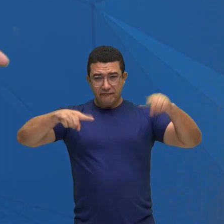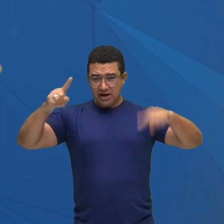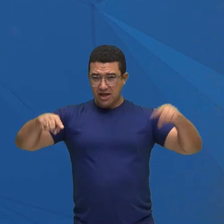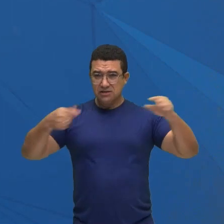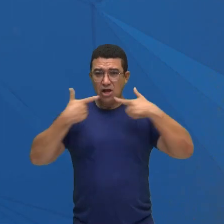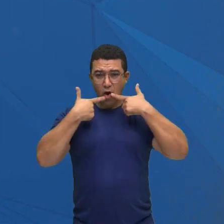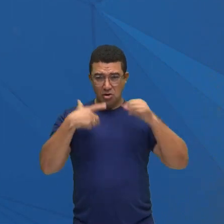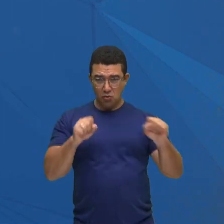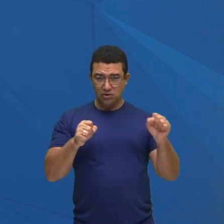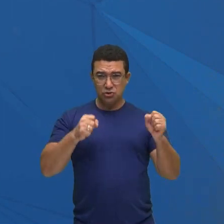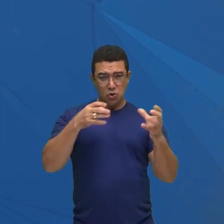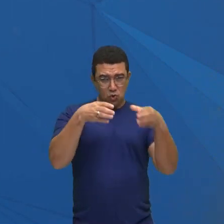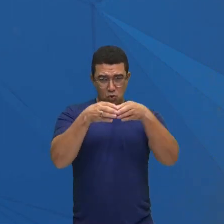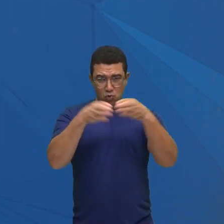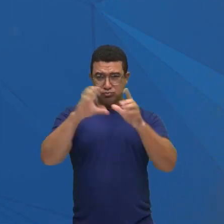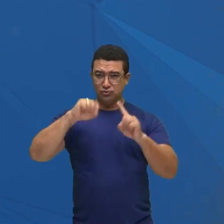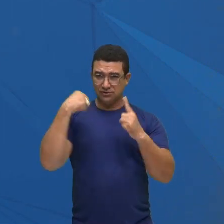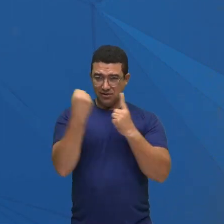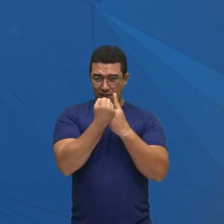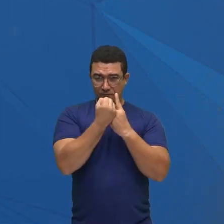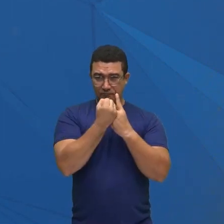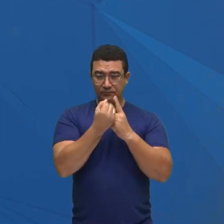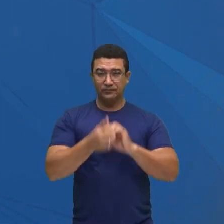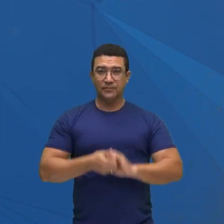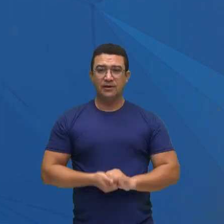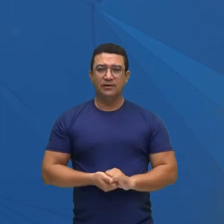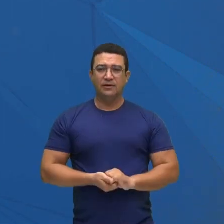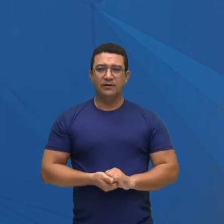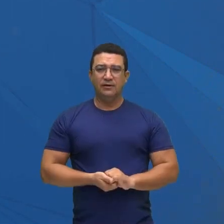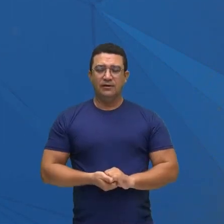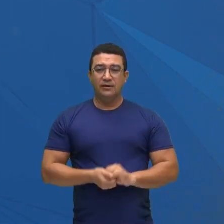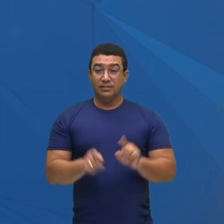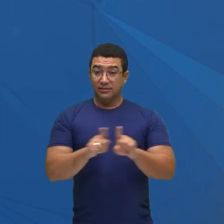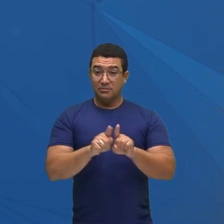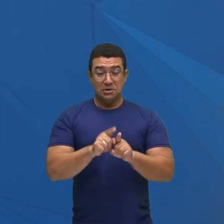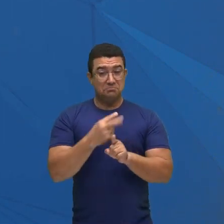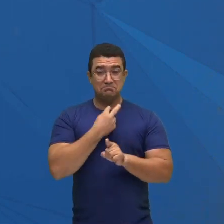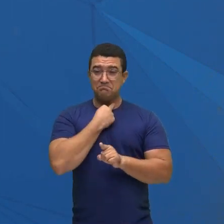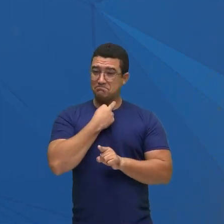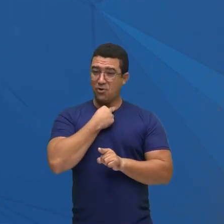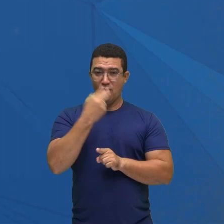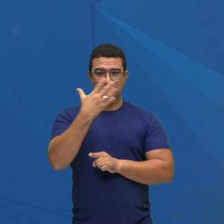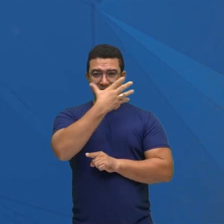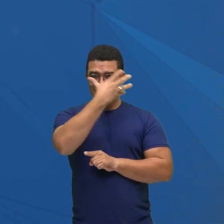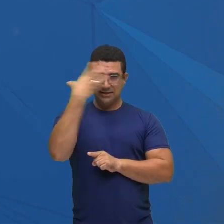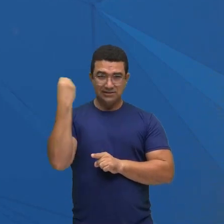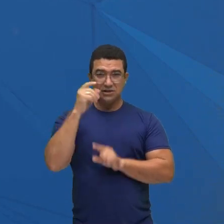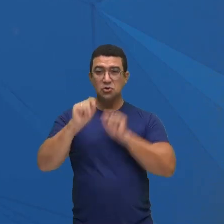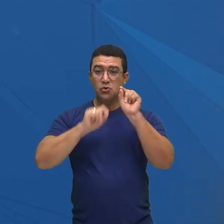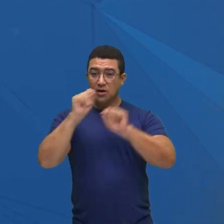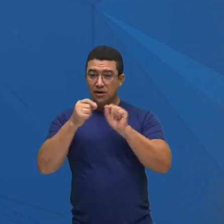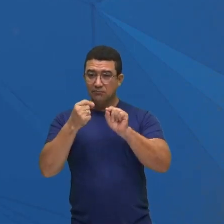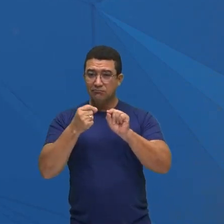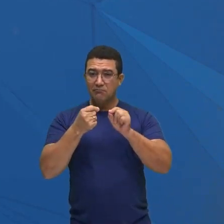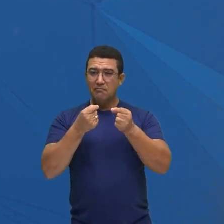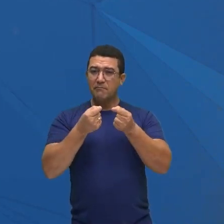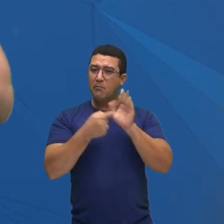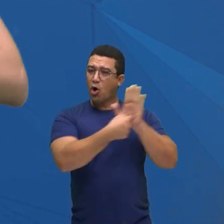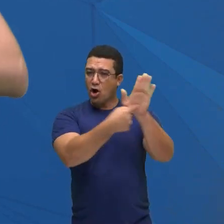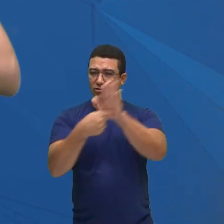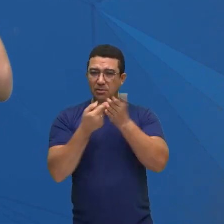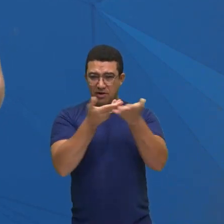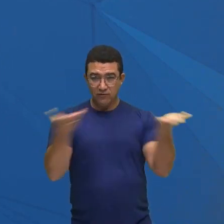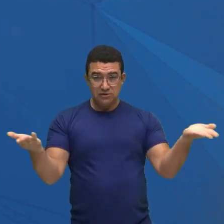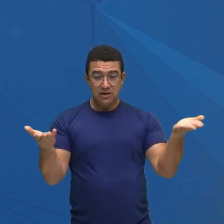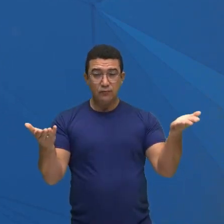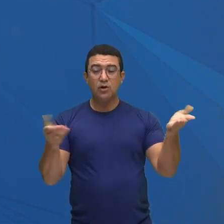grupos sociais, tá bom? E a gente não pode esquecer, né, que também a gente tem que trazer para vocês a questão da